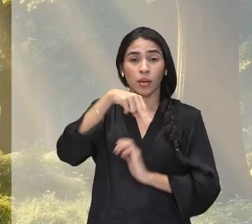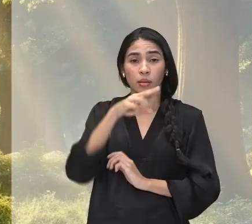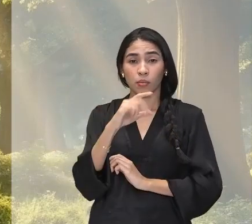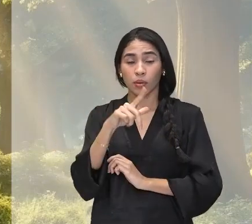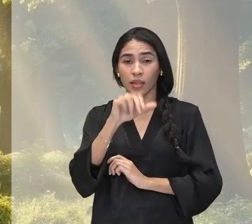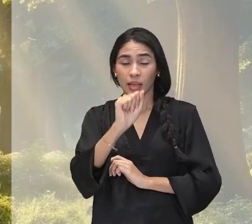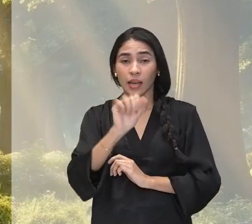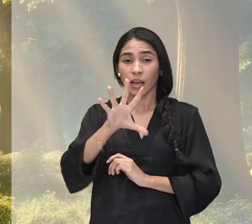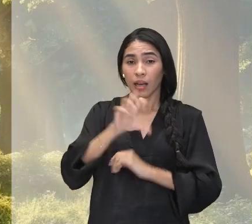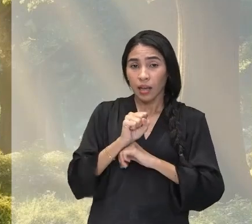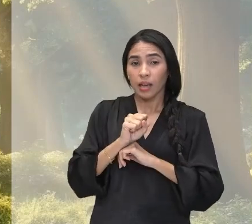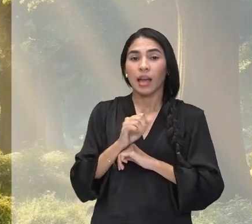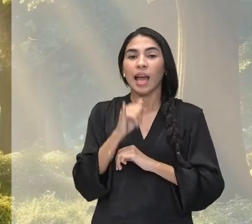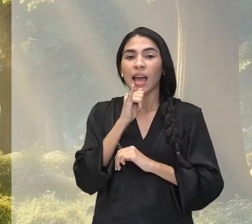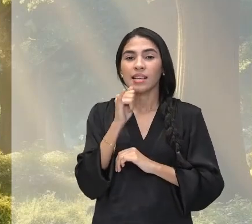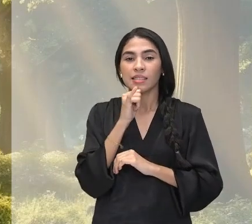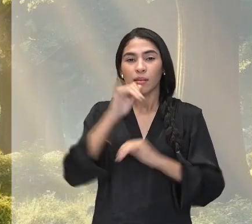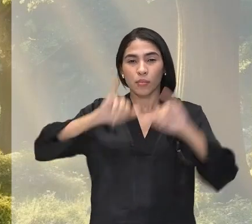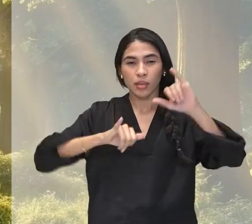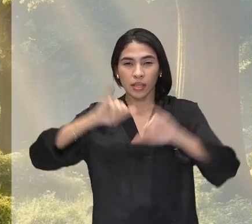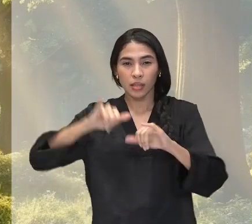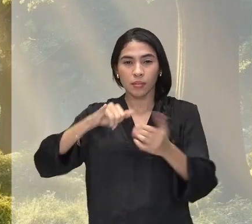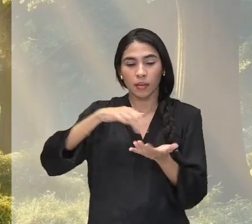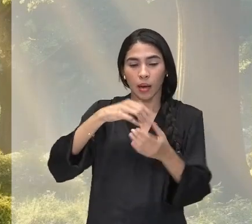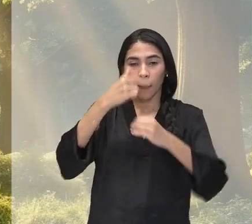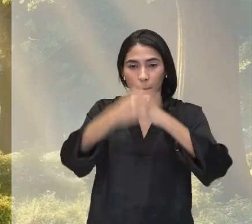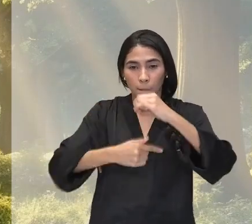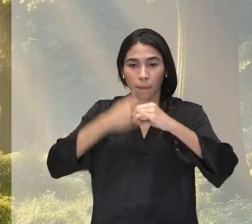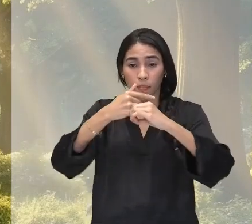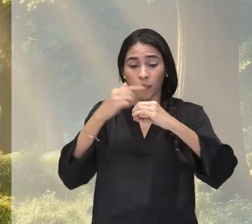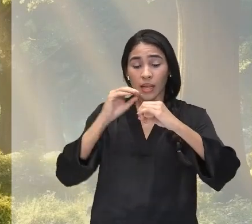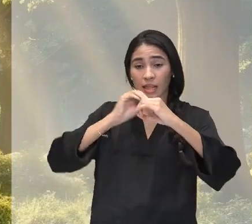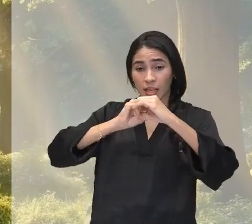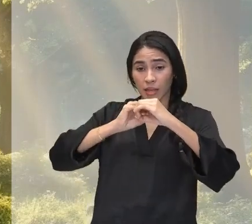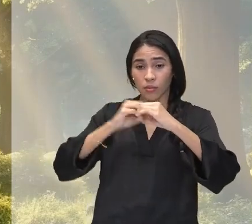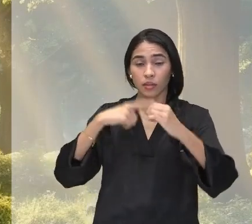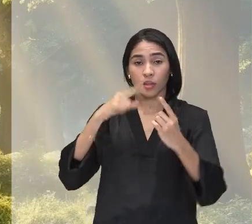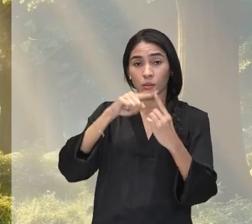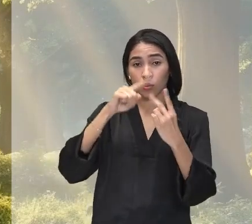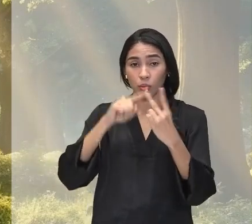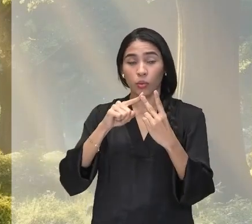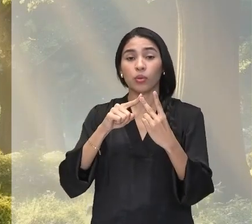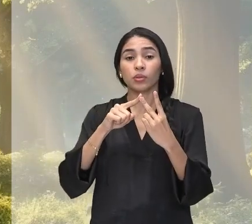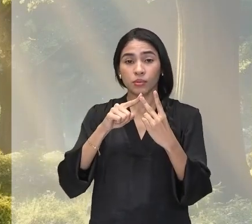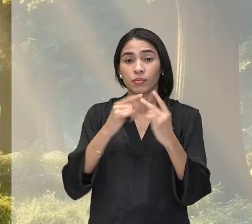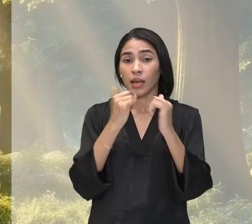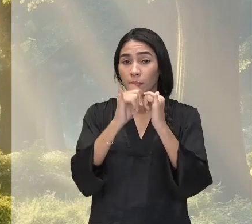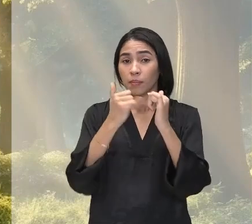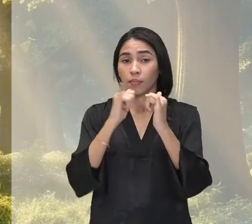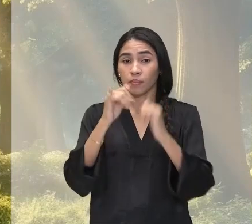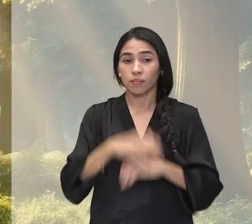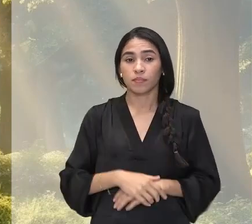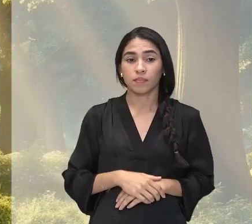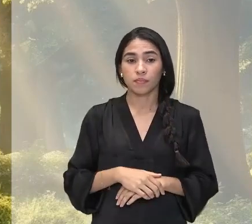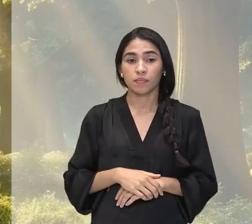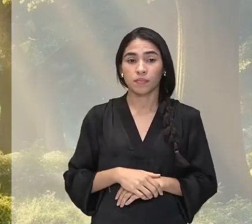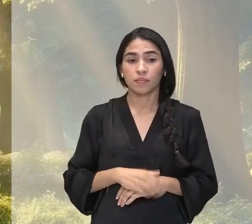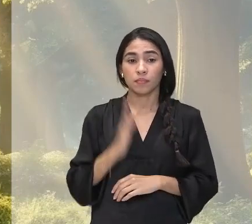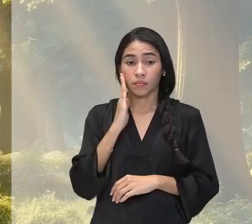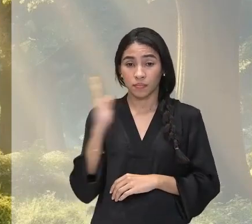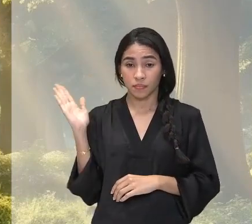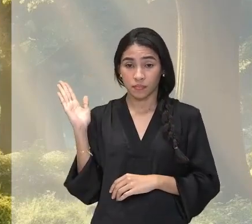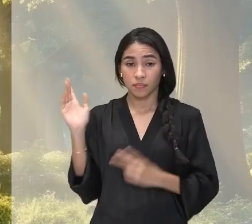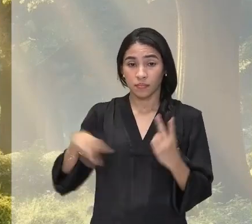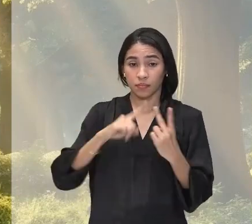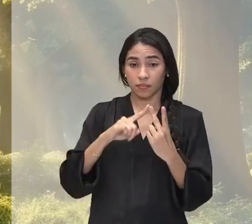a partir de reações que acontecem no núcleo do átomo. Existem dois tipos de energia nuclear, a fissão